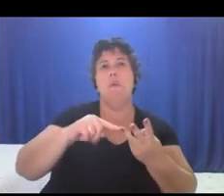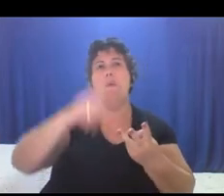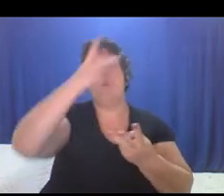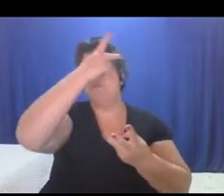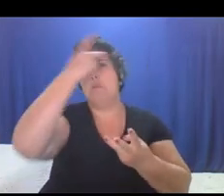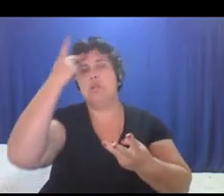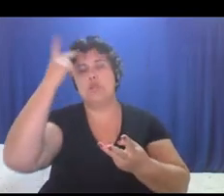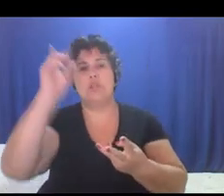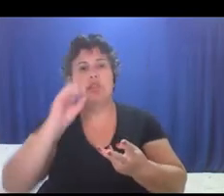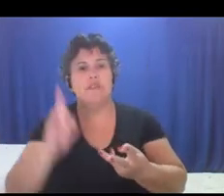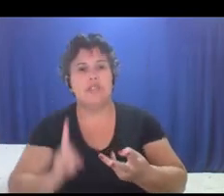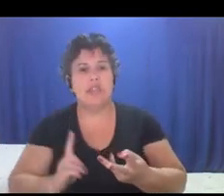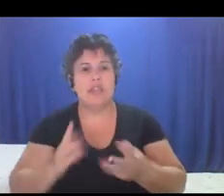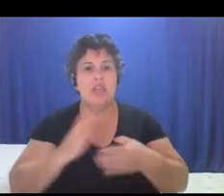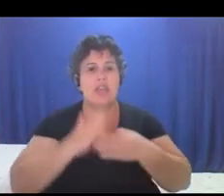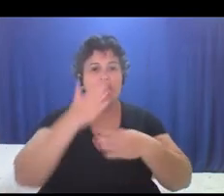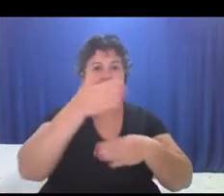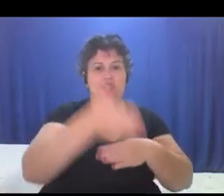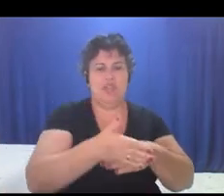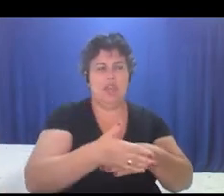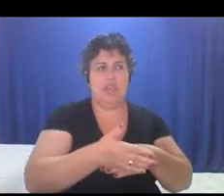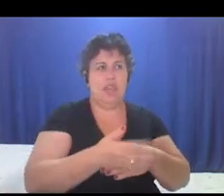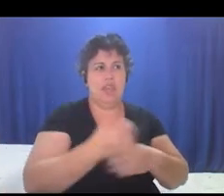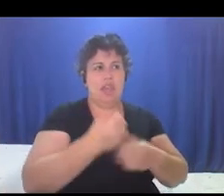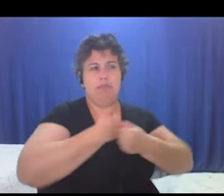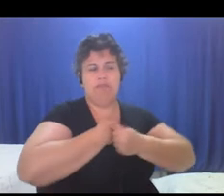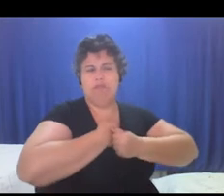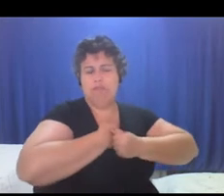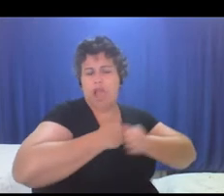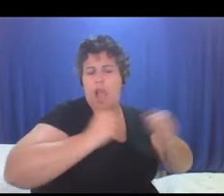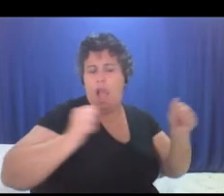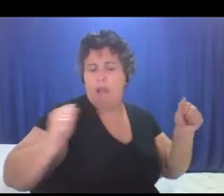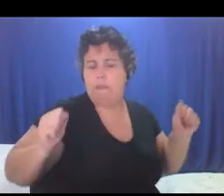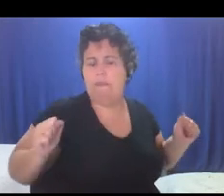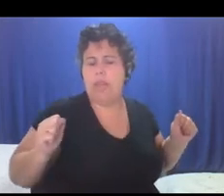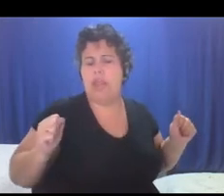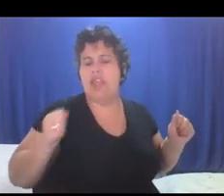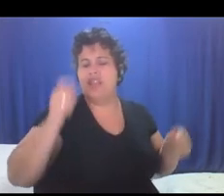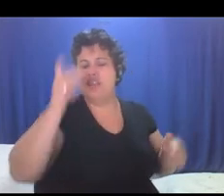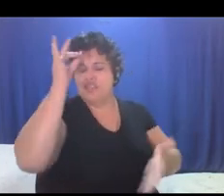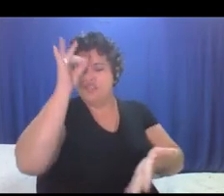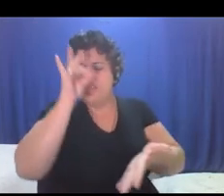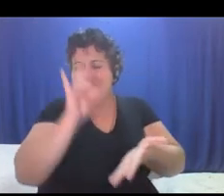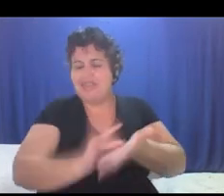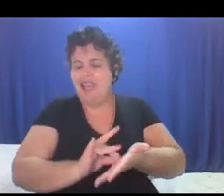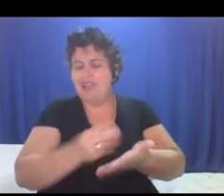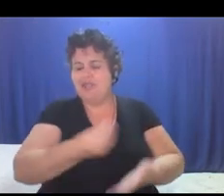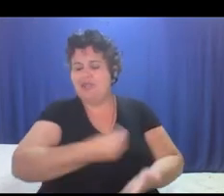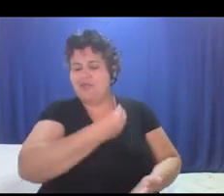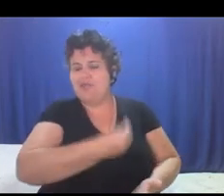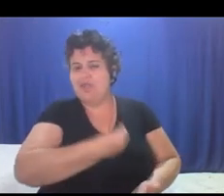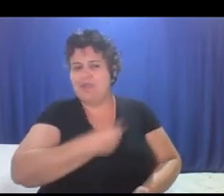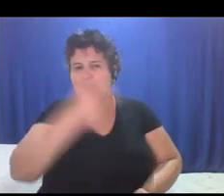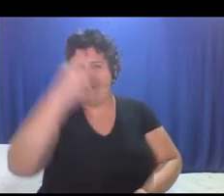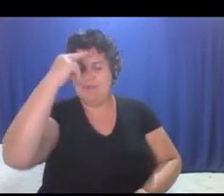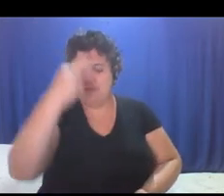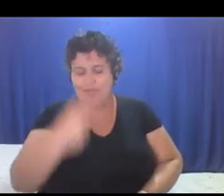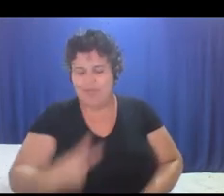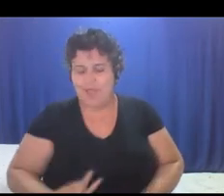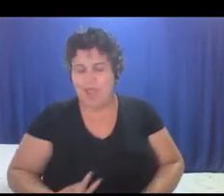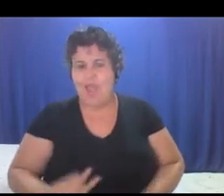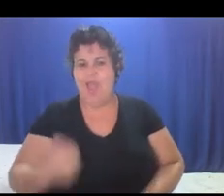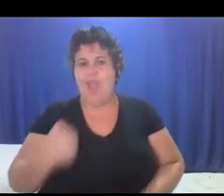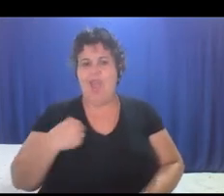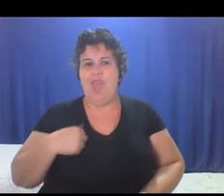você poder tirar essa armadura que você usa no seu dia a dia, e você poder ser você mesmo, eu poder ser a Júlia